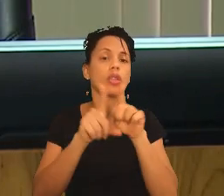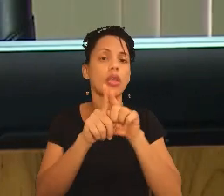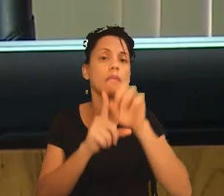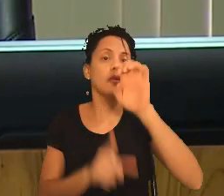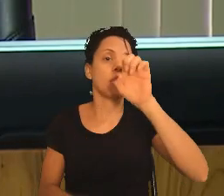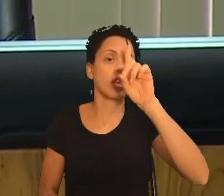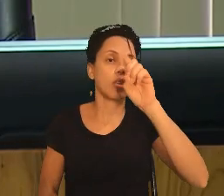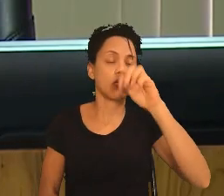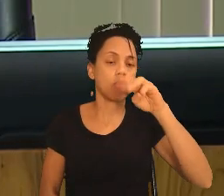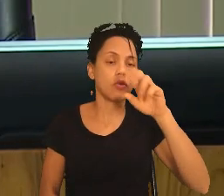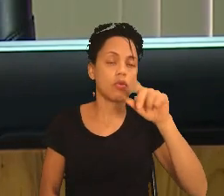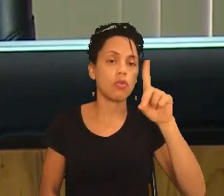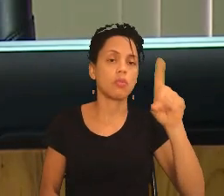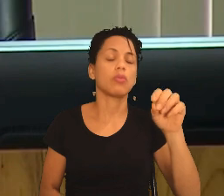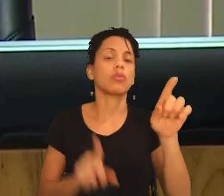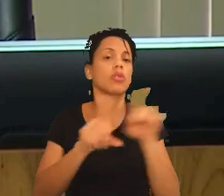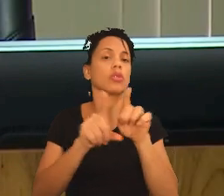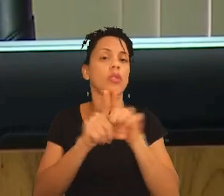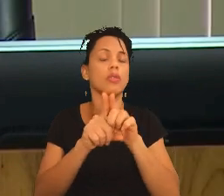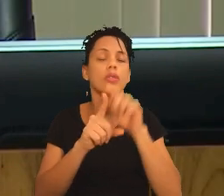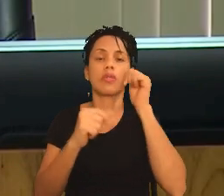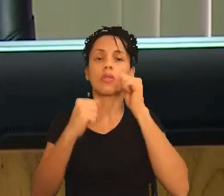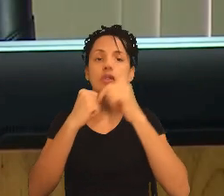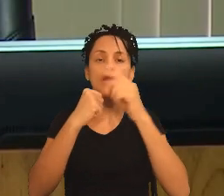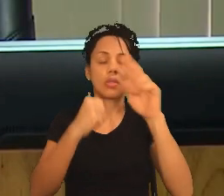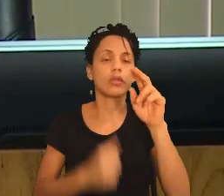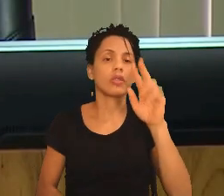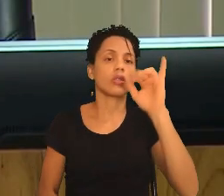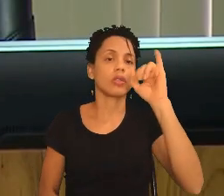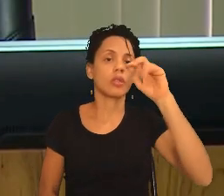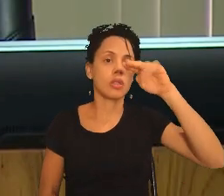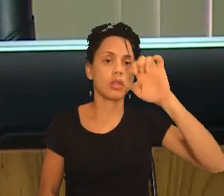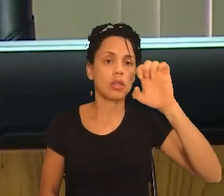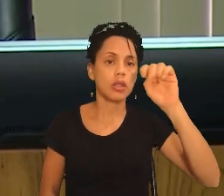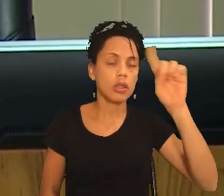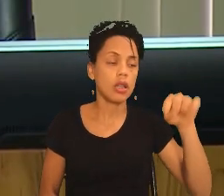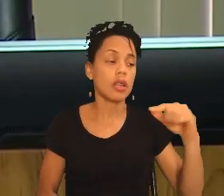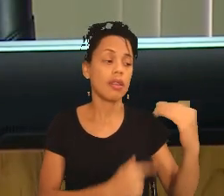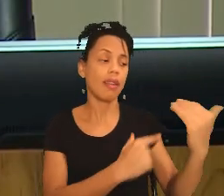que tem pessoas fora das nossas aldeias que também são guerreiros como nós.